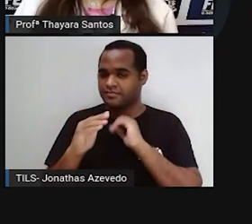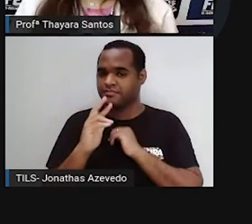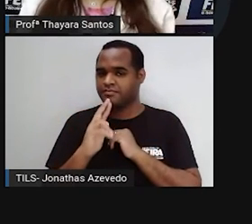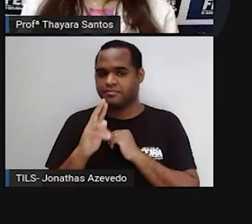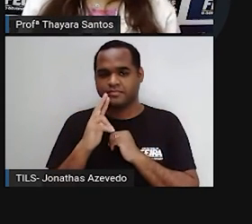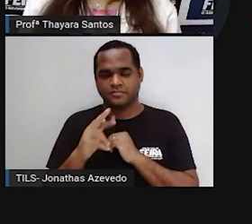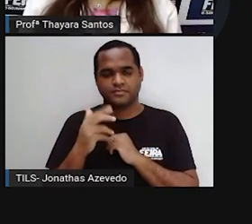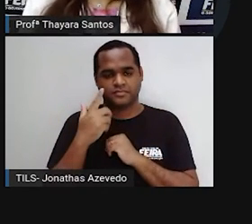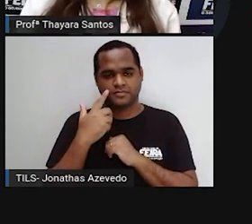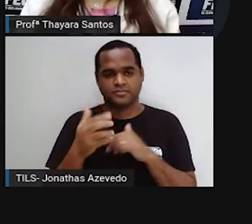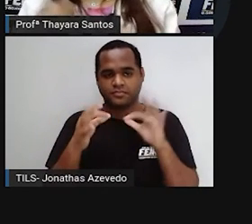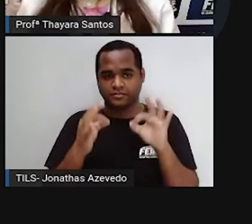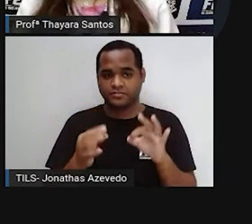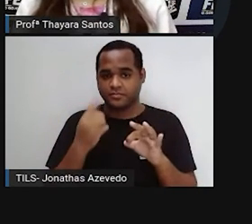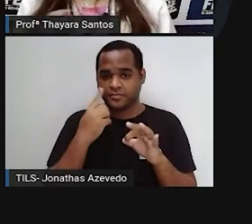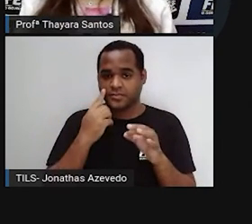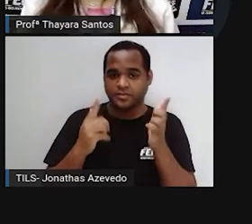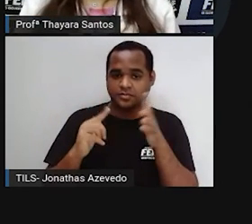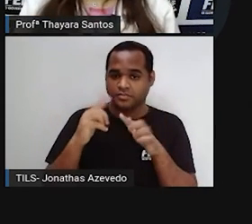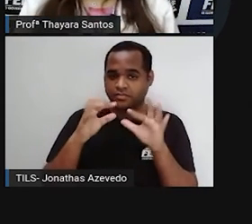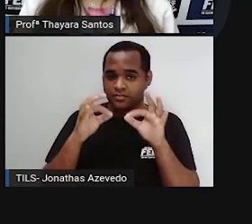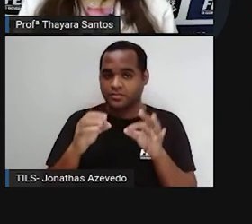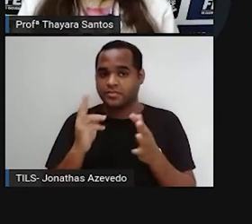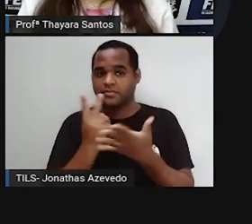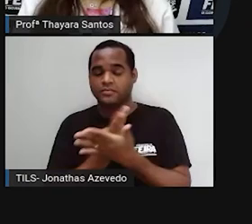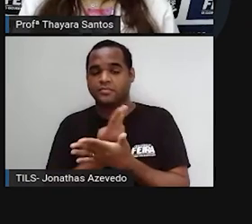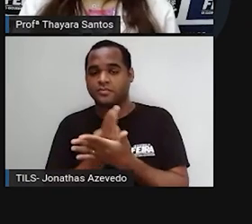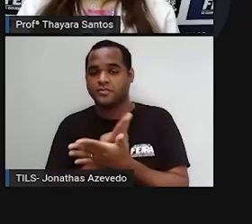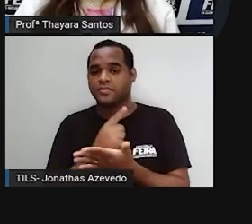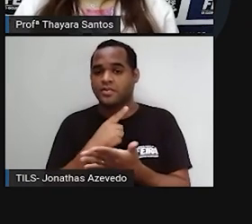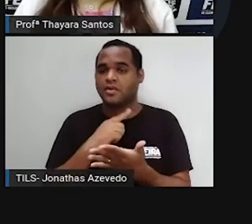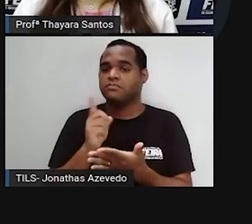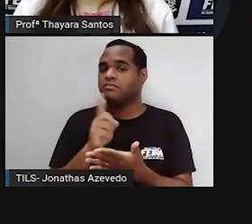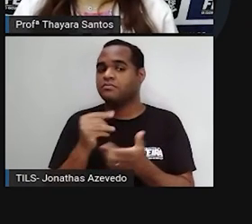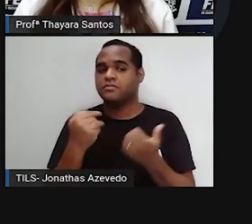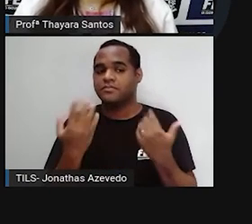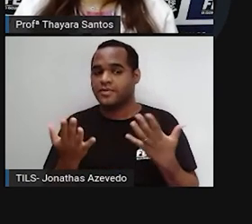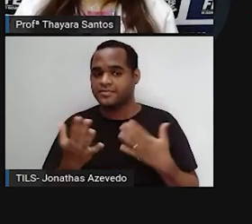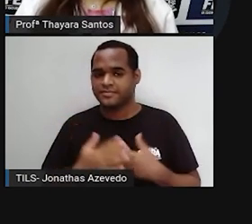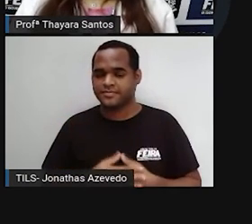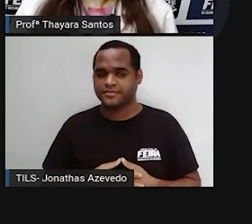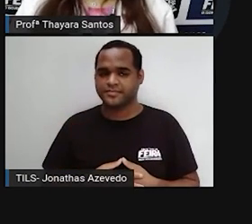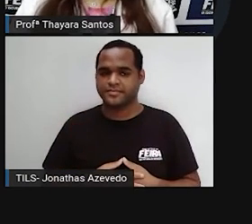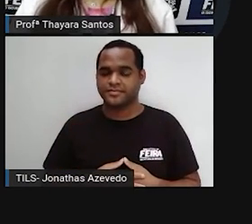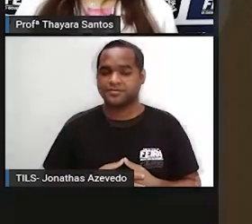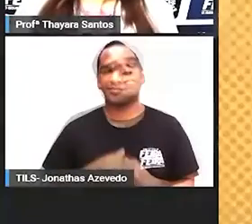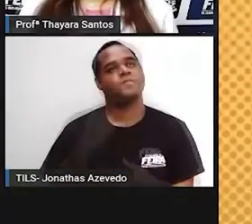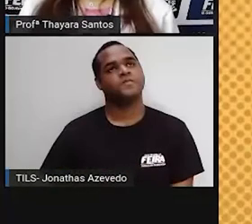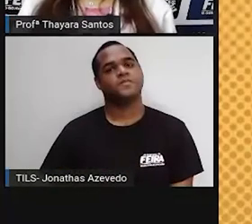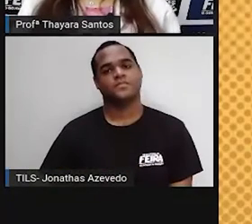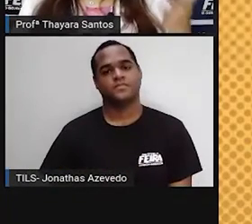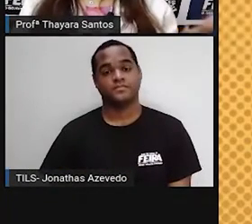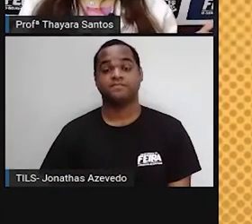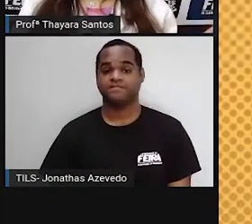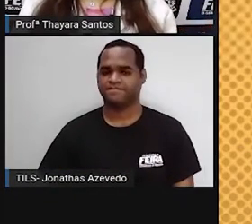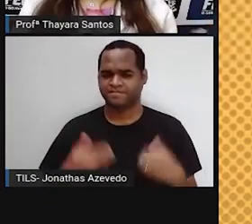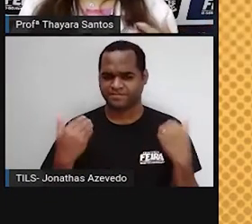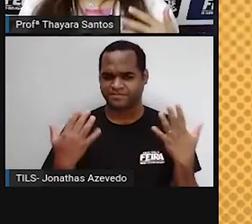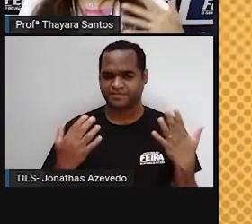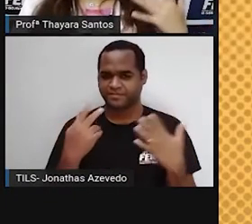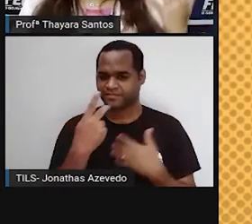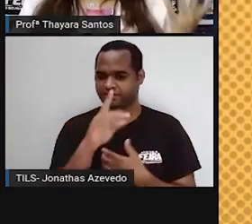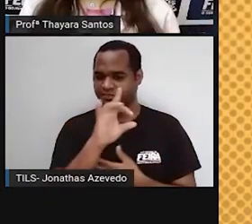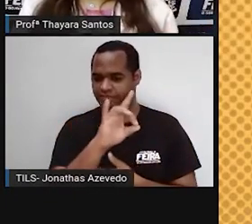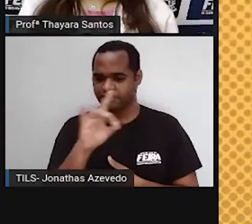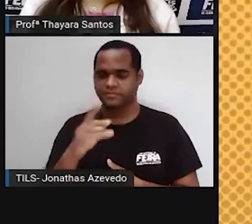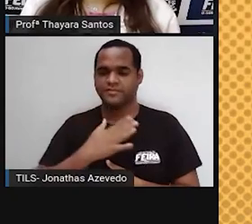e vai aparecer para vocês, se vocês acertaram, se vocês erraram, tá bom? Então, vamos voltar para a nossa aula. Então, pessoal, espero